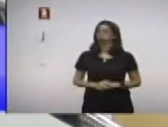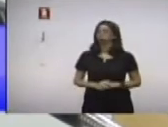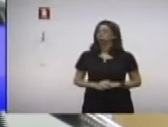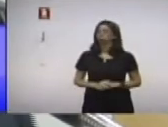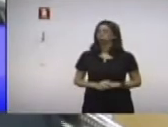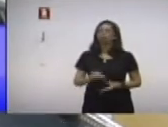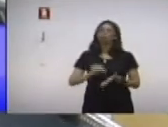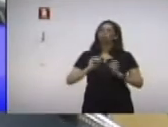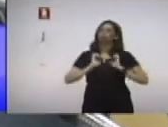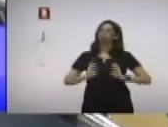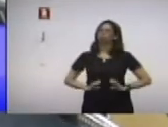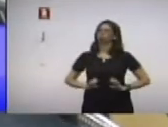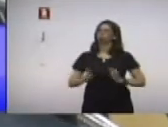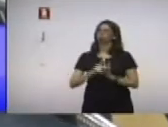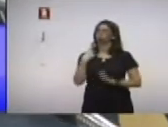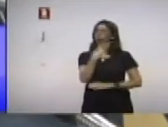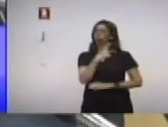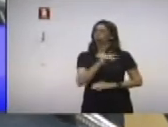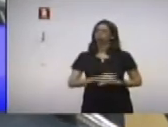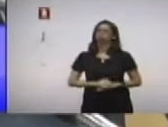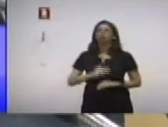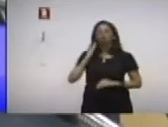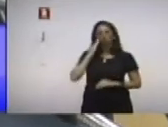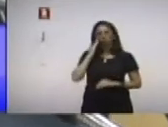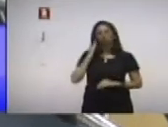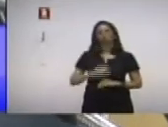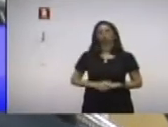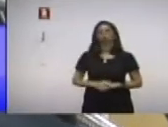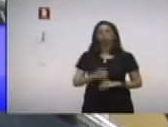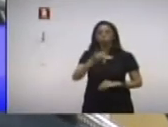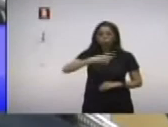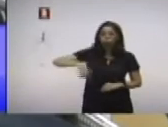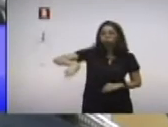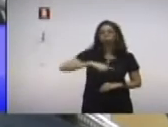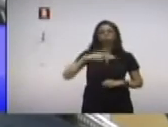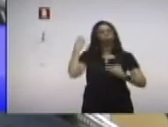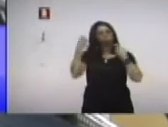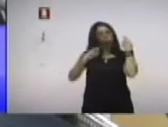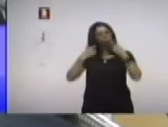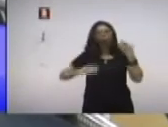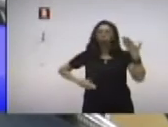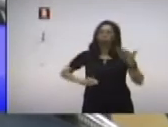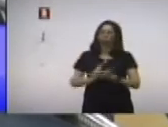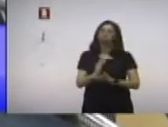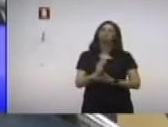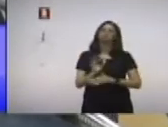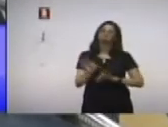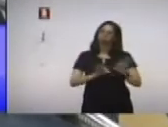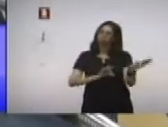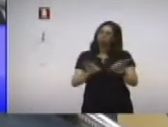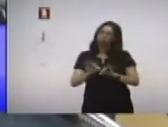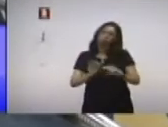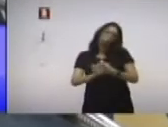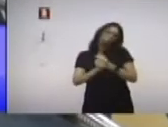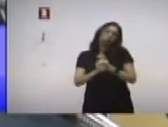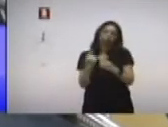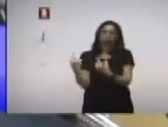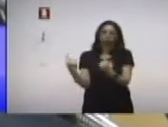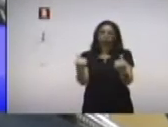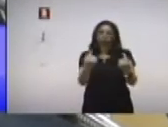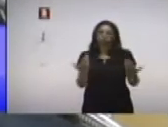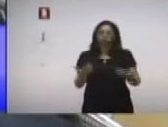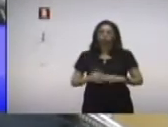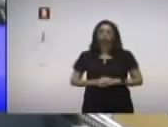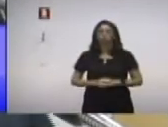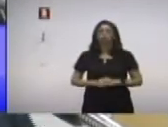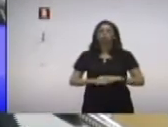eu compreendo os outros colegas que estejam aprovando o projeto também parabenizo